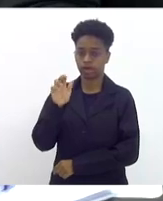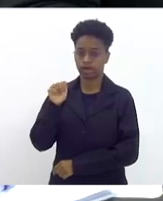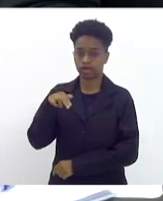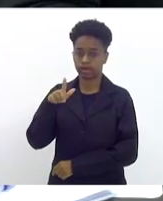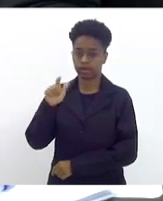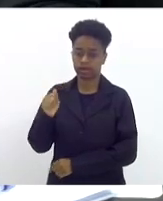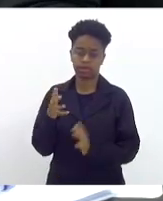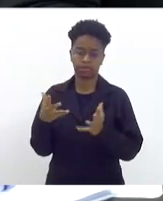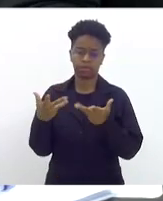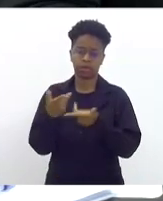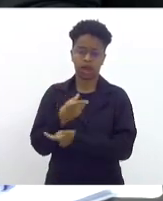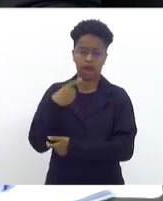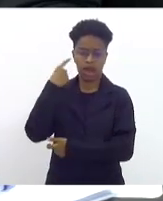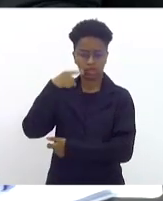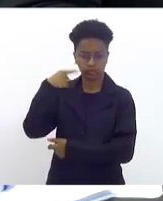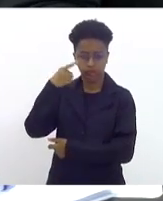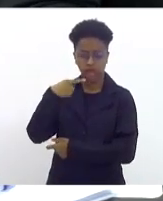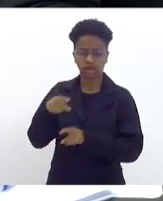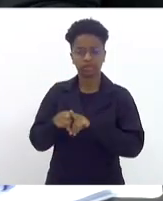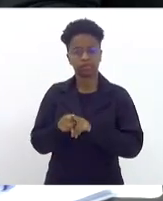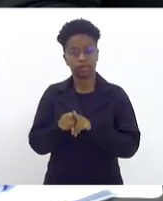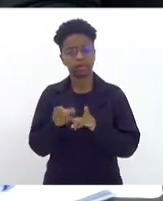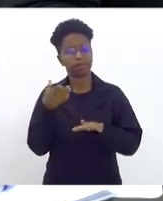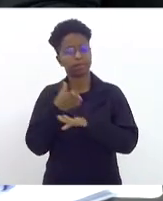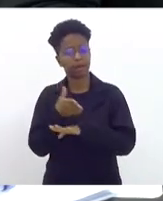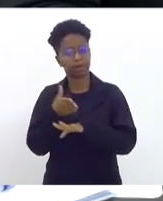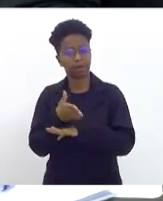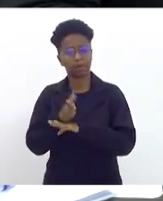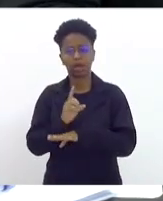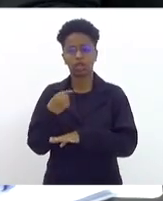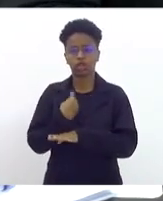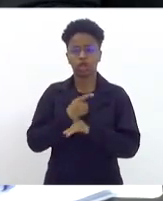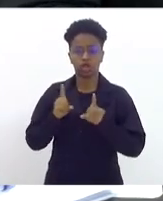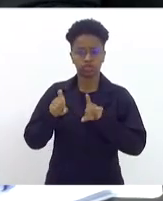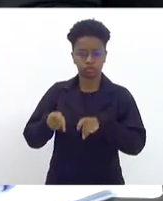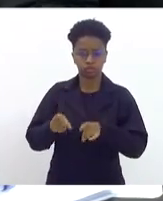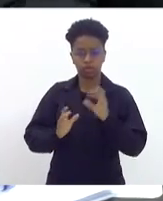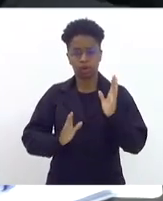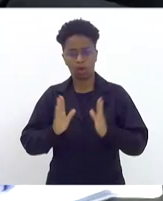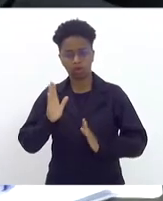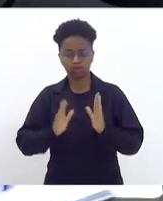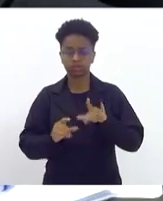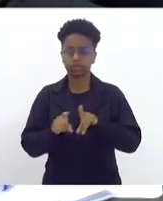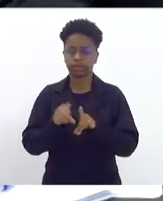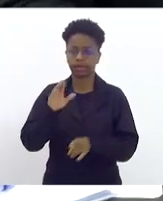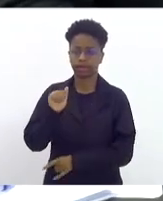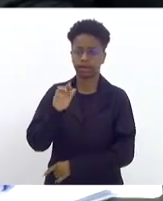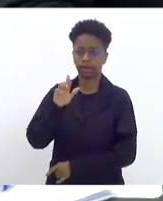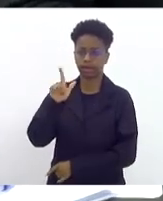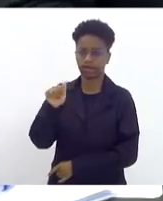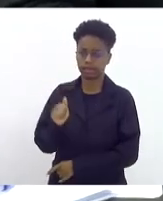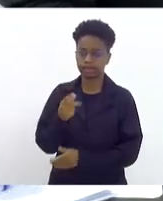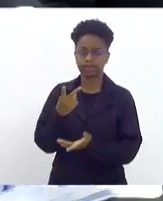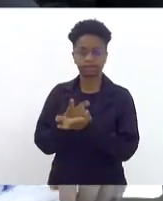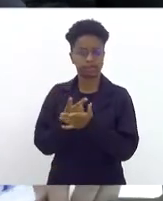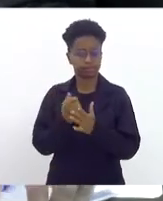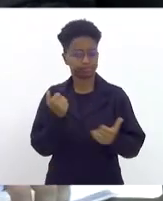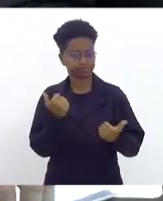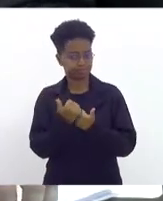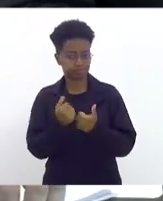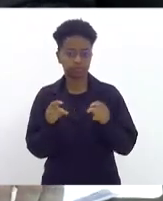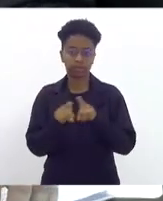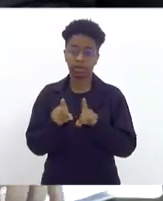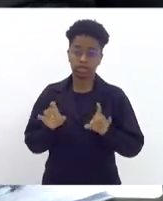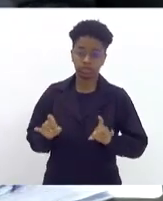que participa muito com a construção da nossa história do nosso mandato a Carla também eu quero fazer um agradecimento especial